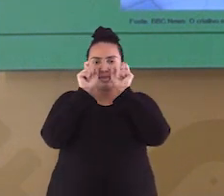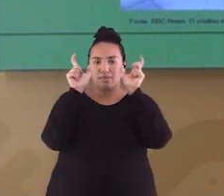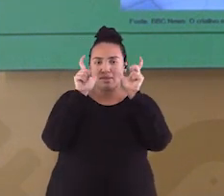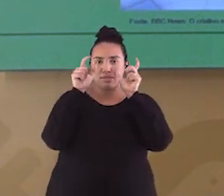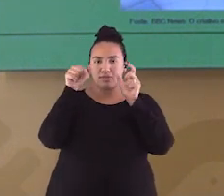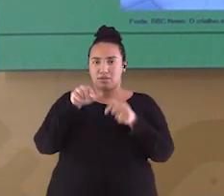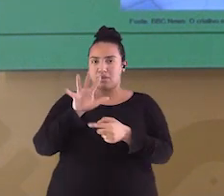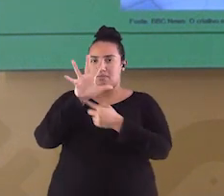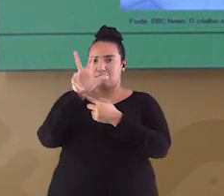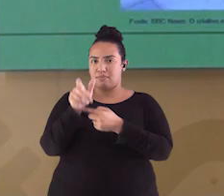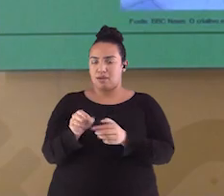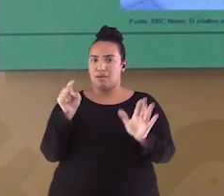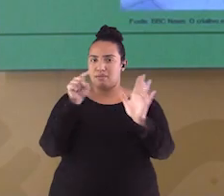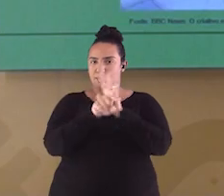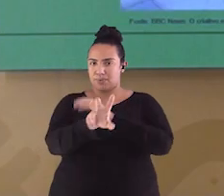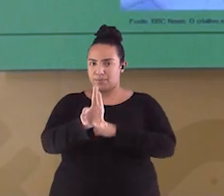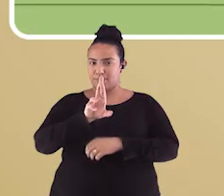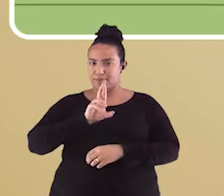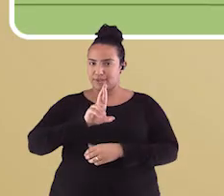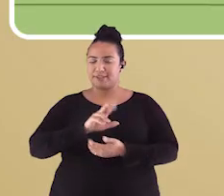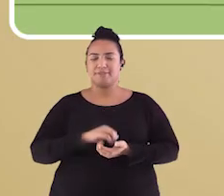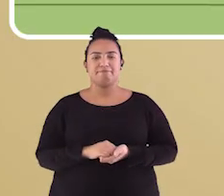ao mapa para responder a questão.